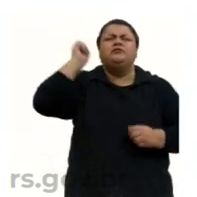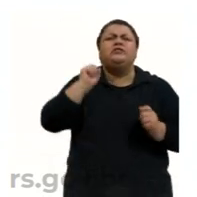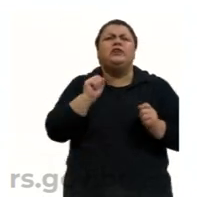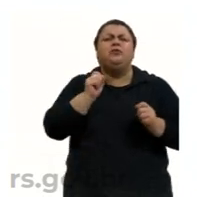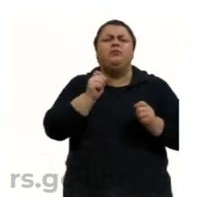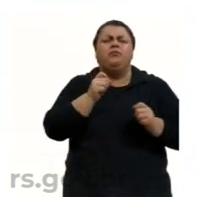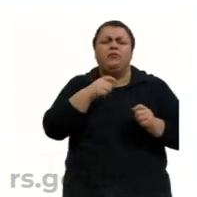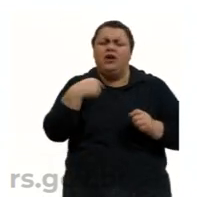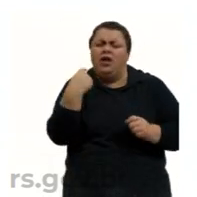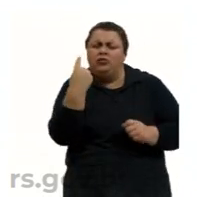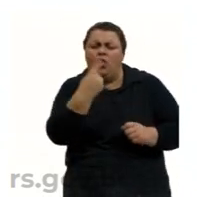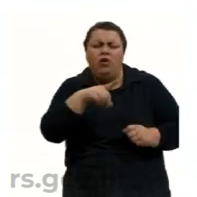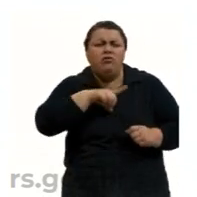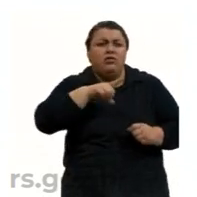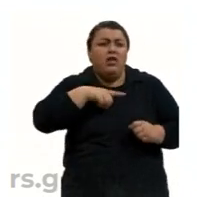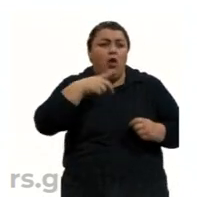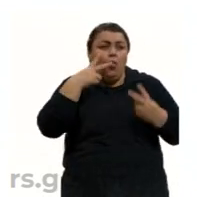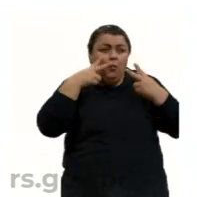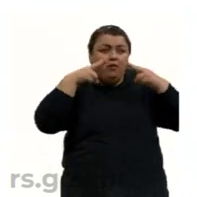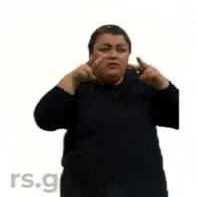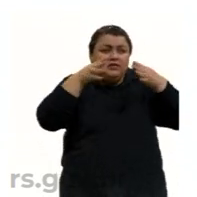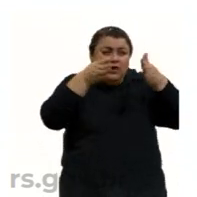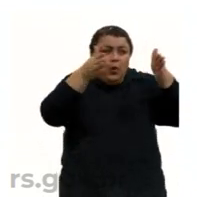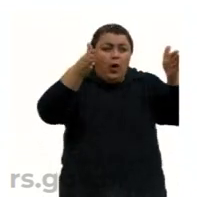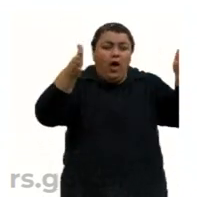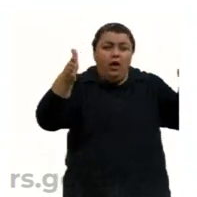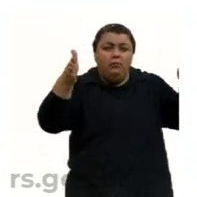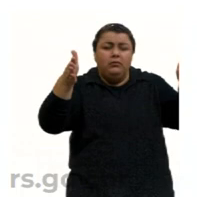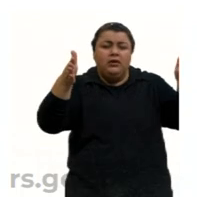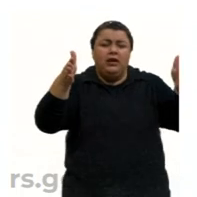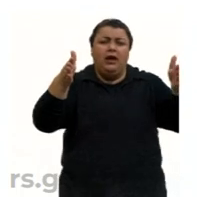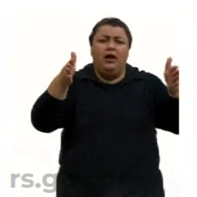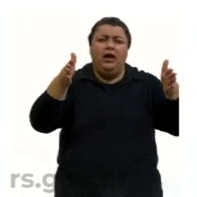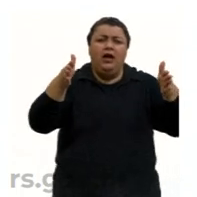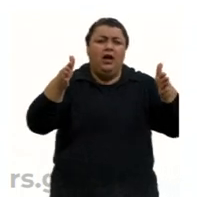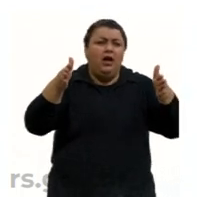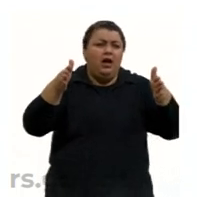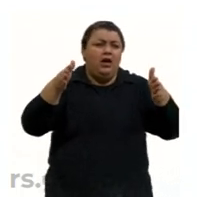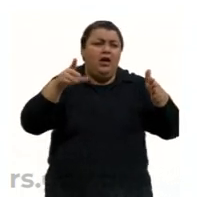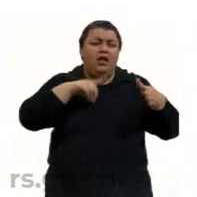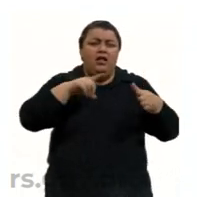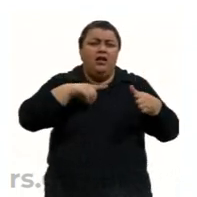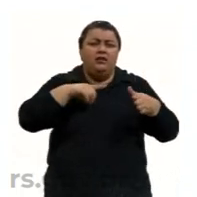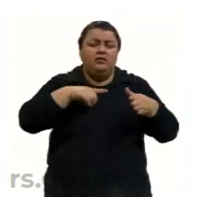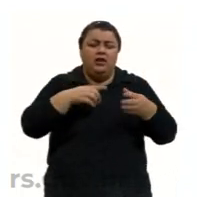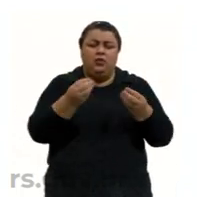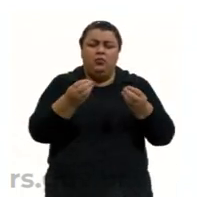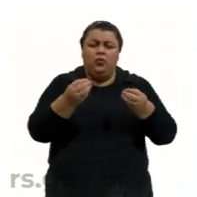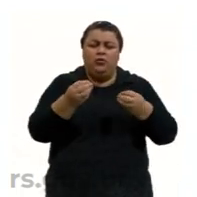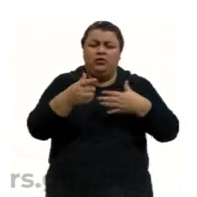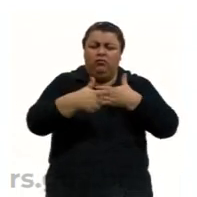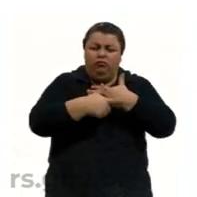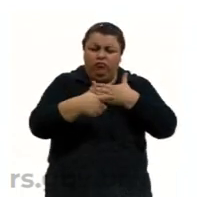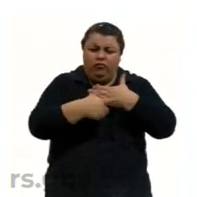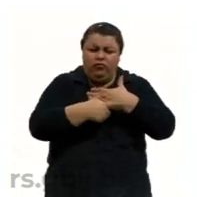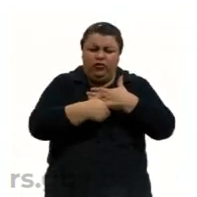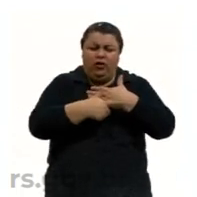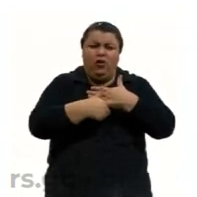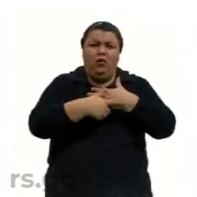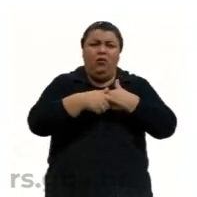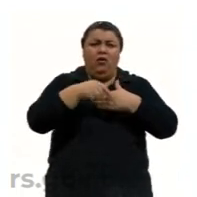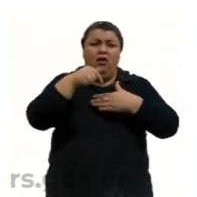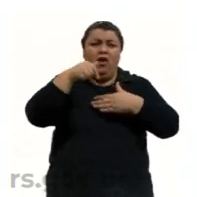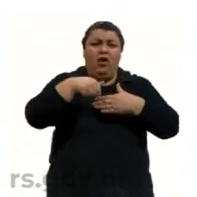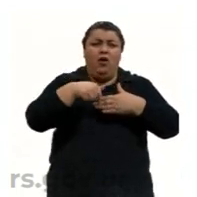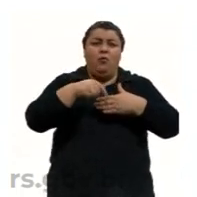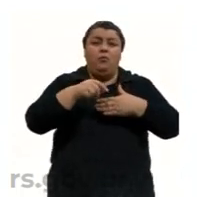ela né ela tem uma visão bem Ampla ela tem muitas possibilidades a sua definição é uma visão de mundo